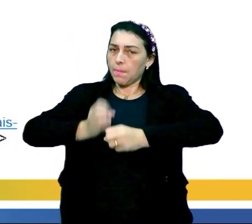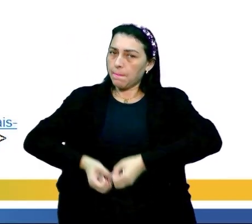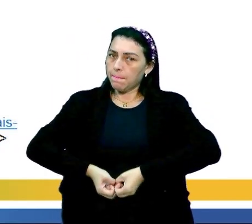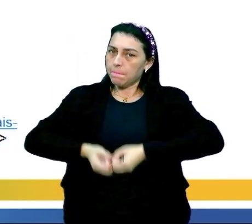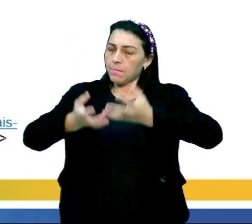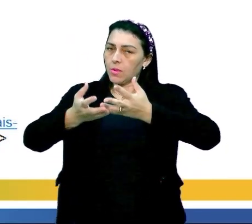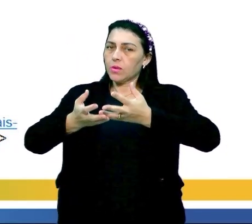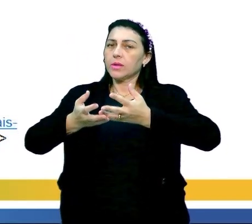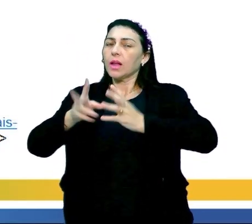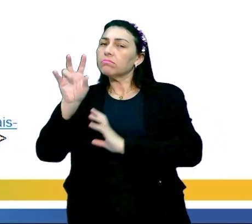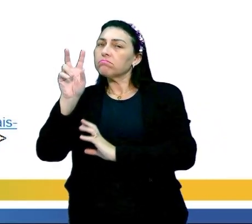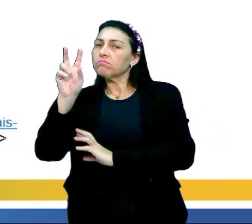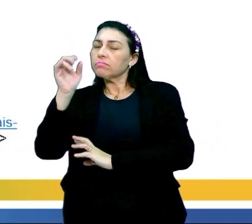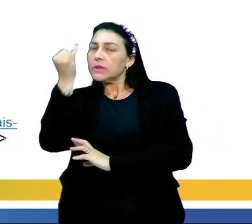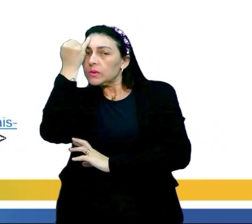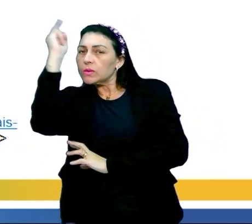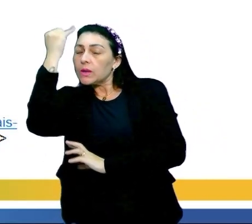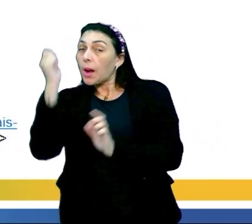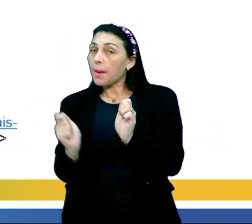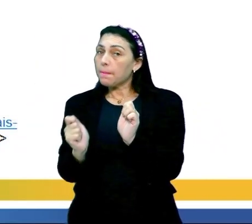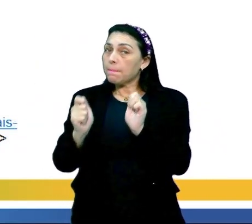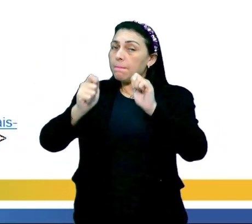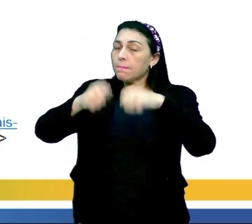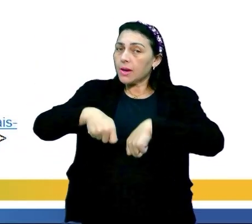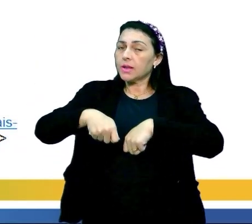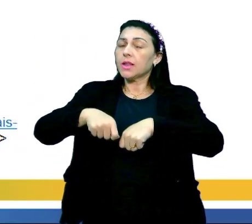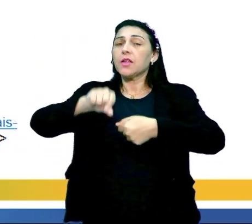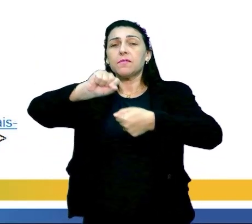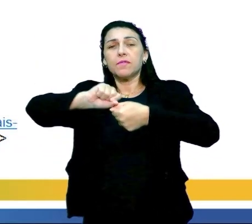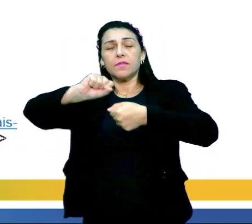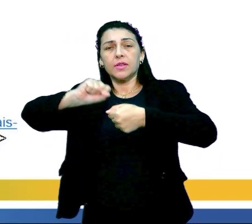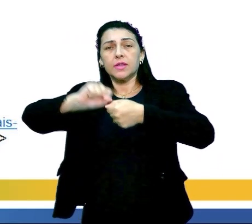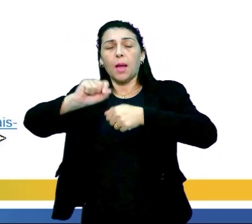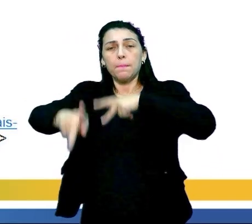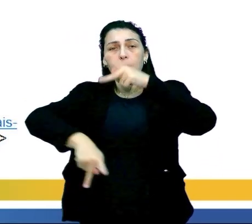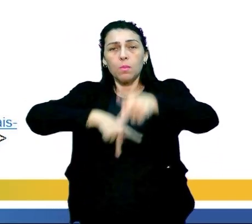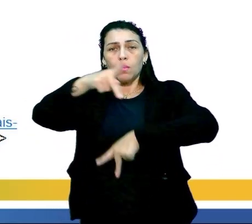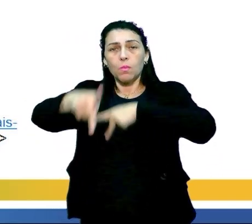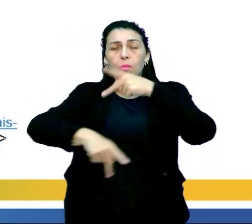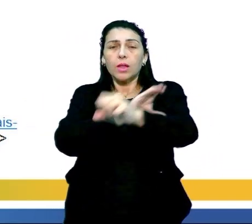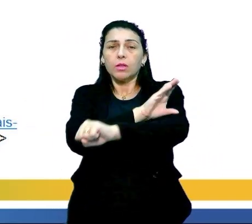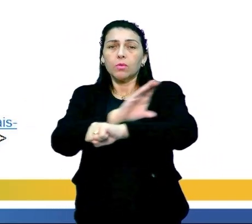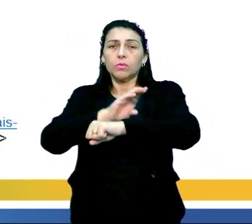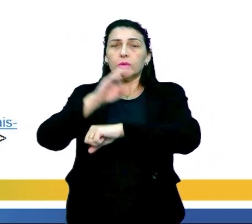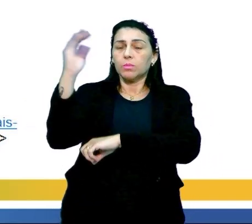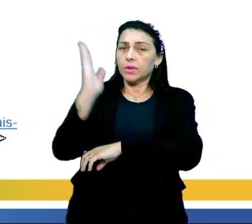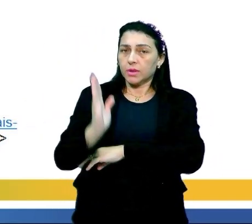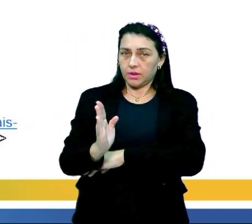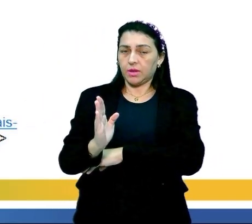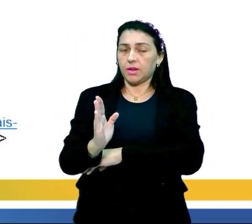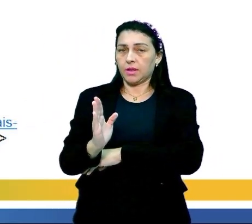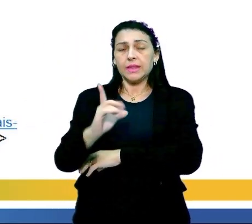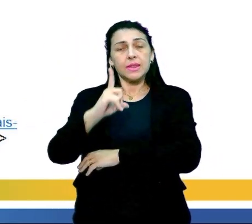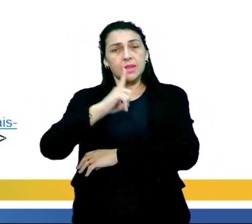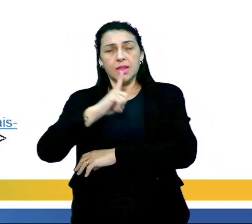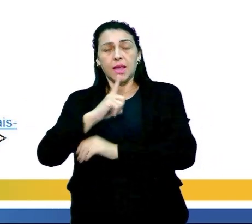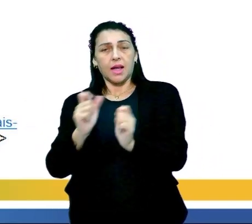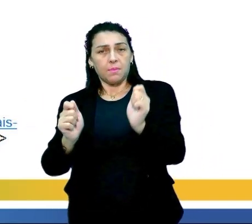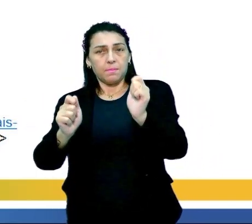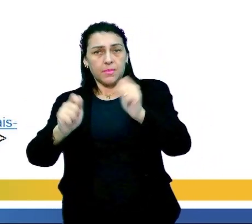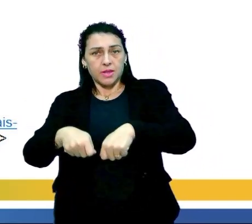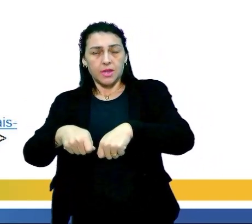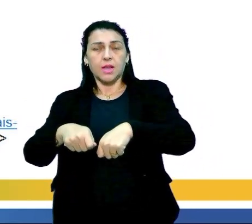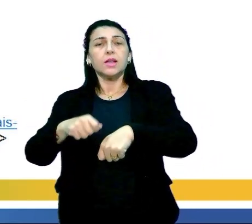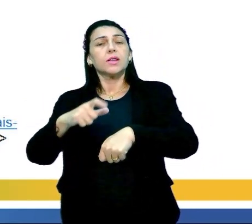da inventividade e capacidade de realização popular na cultura brasileira. Possui a capacidade